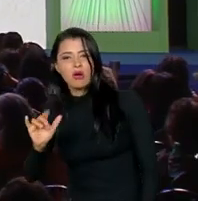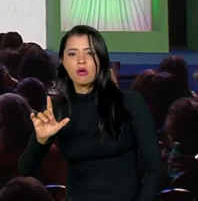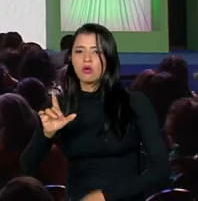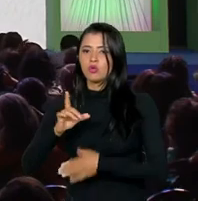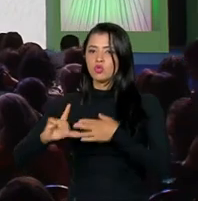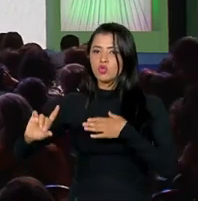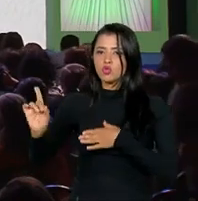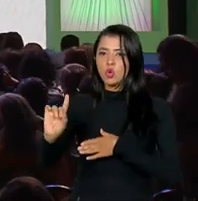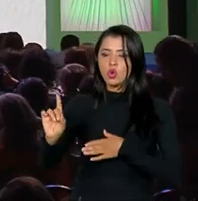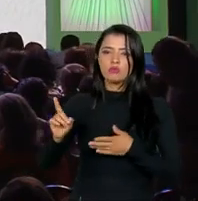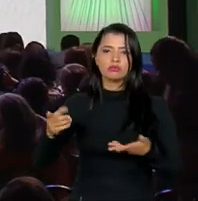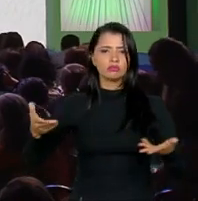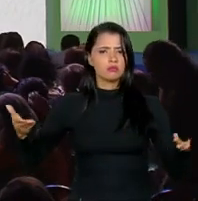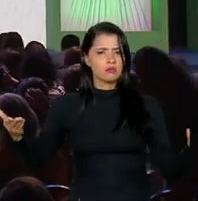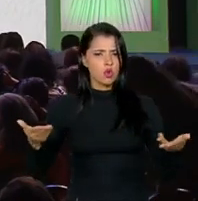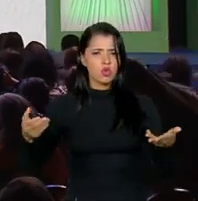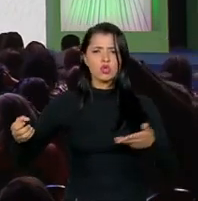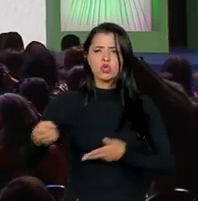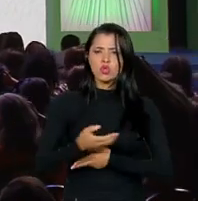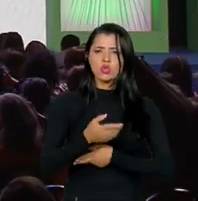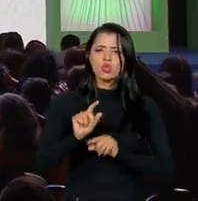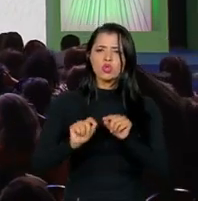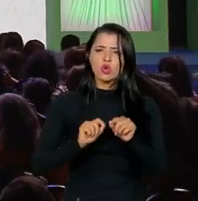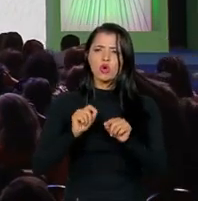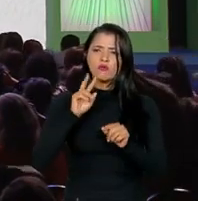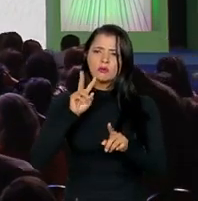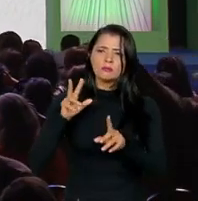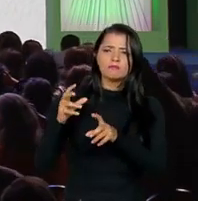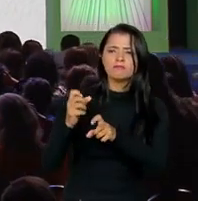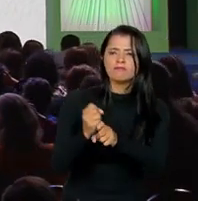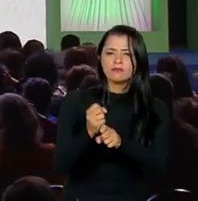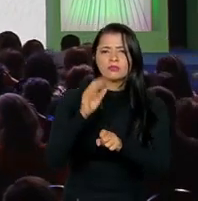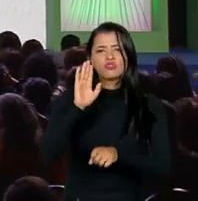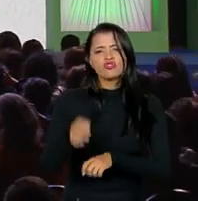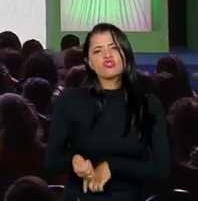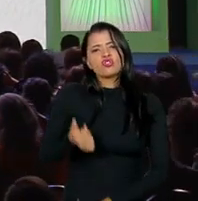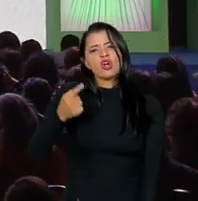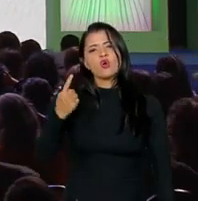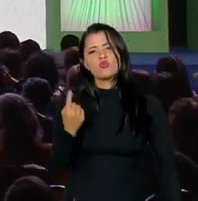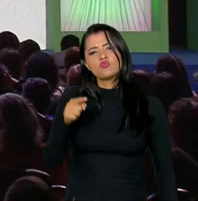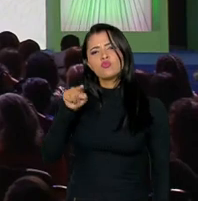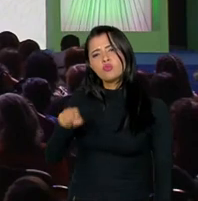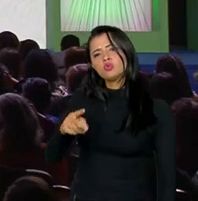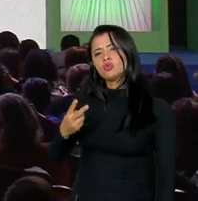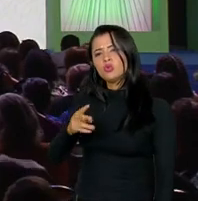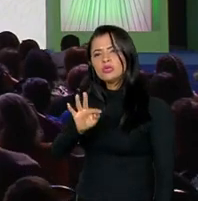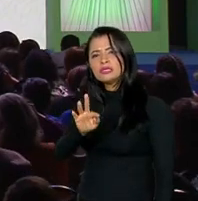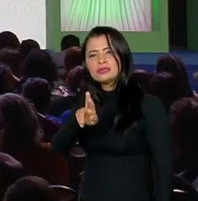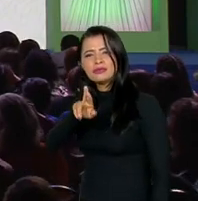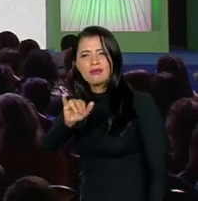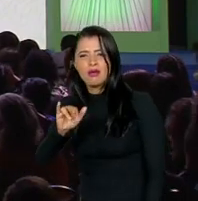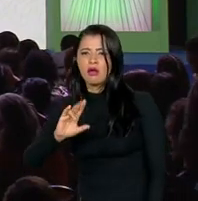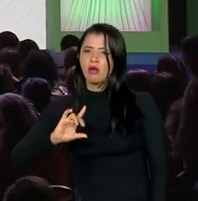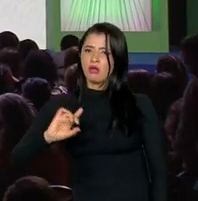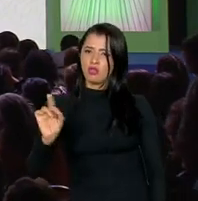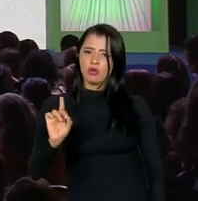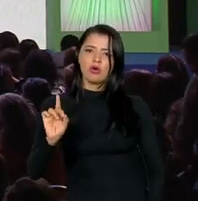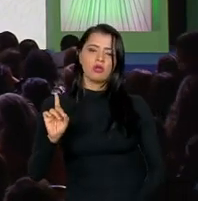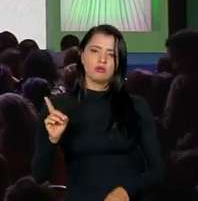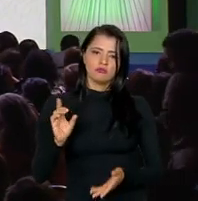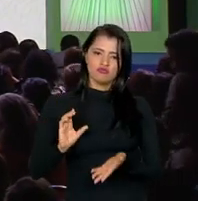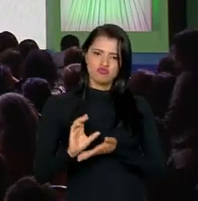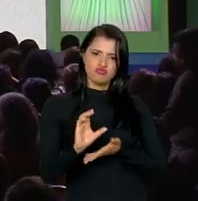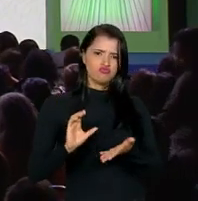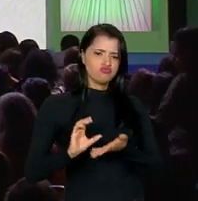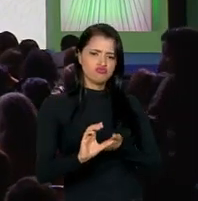US$580 bilhões, e agora nessas novas projeções já está chegando a US$1,2 trilhões, de dólares que vão inundar